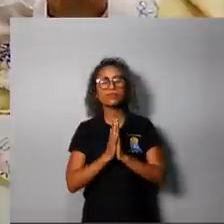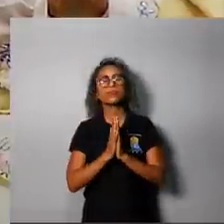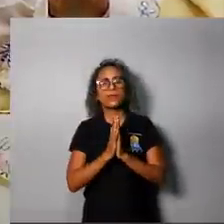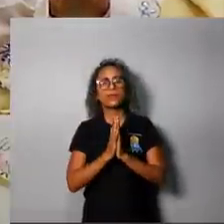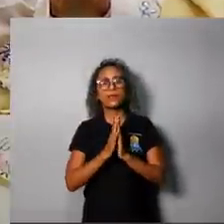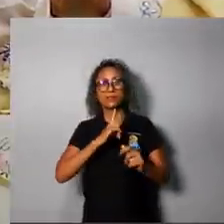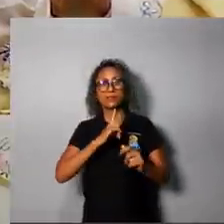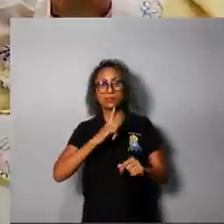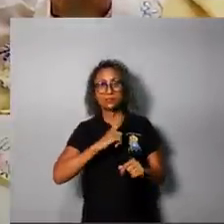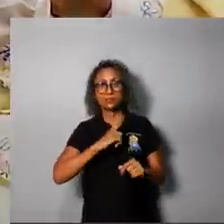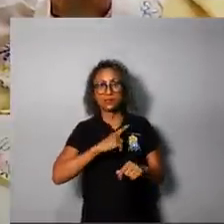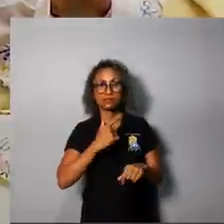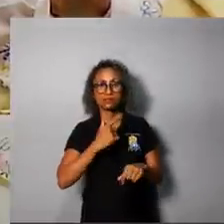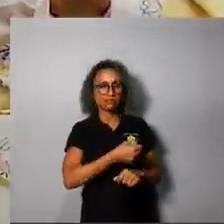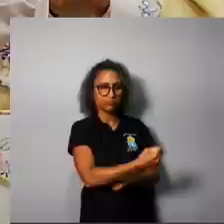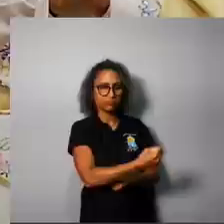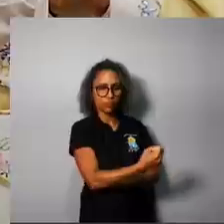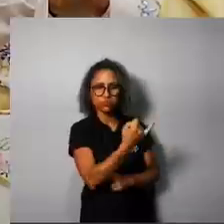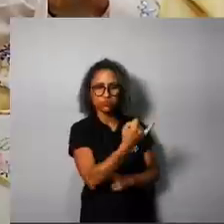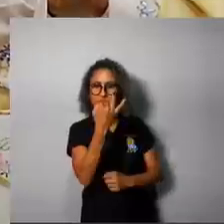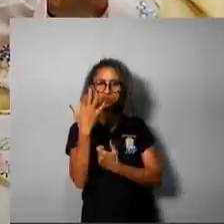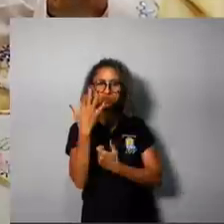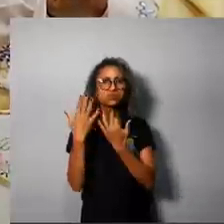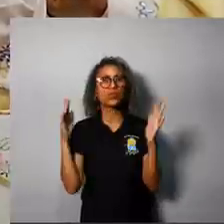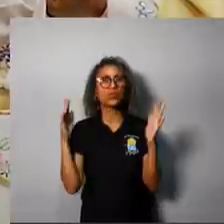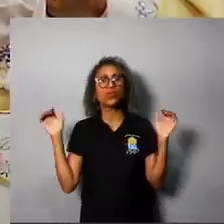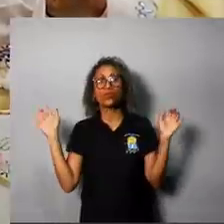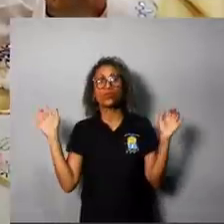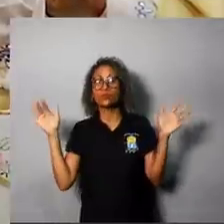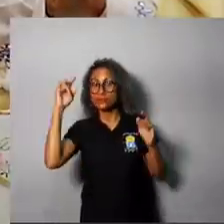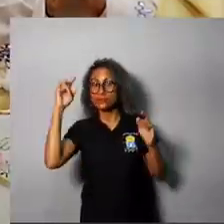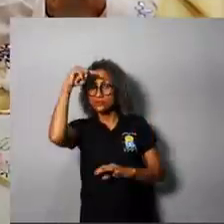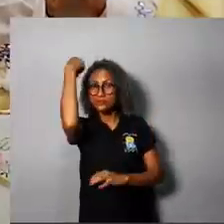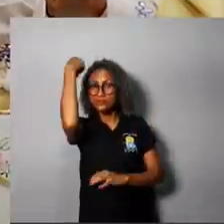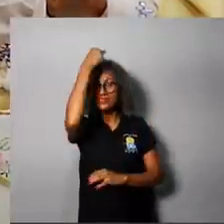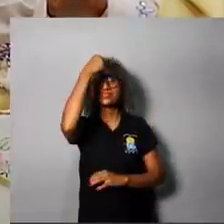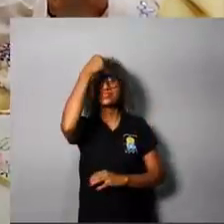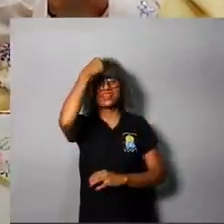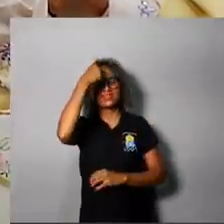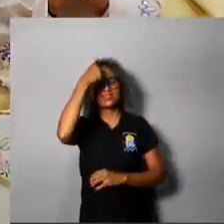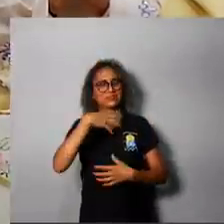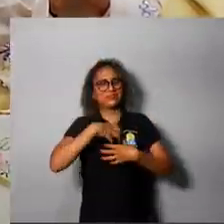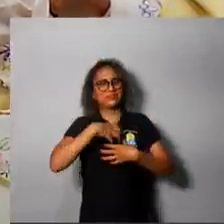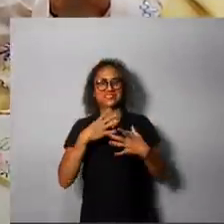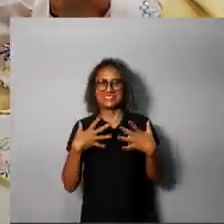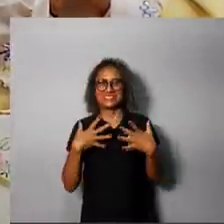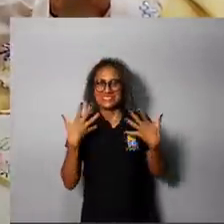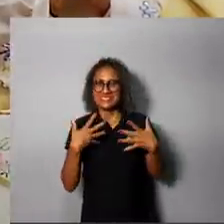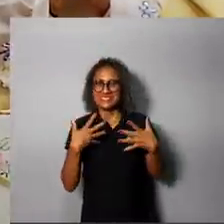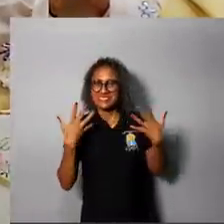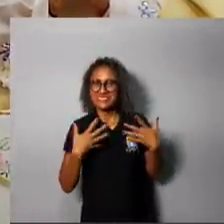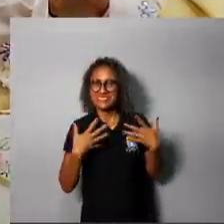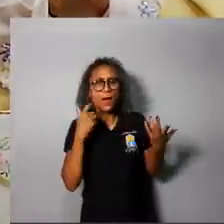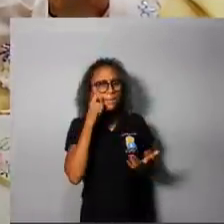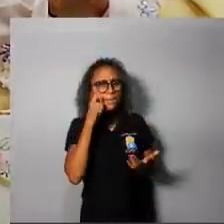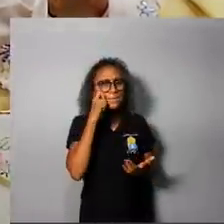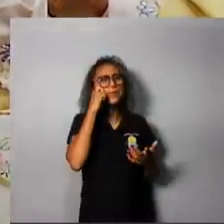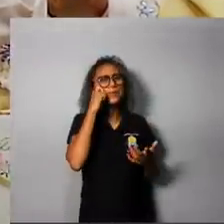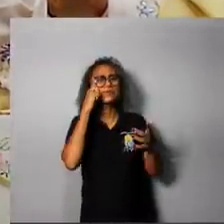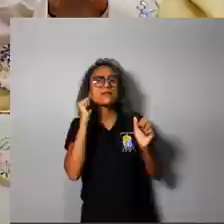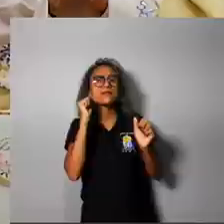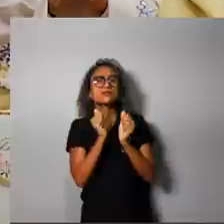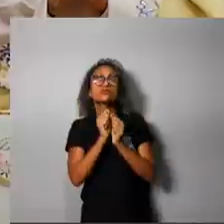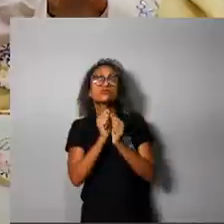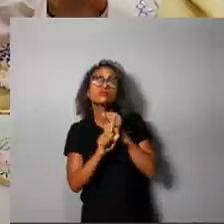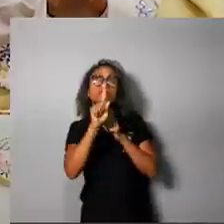dos santos se alegra eternamente na vossa presença, nós nos associamos